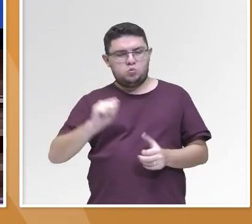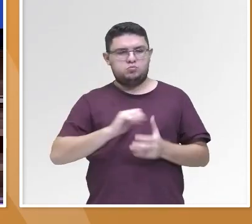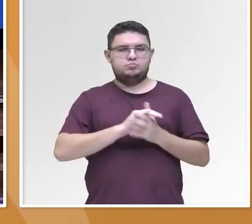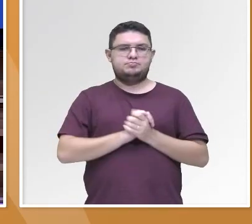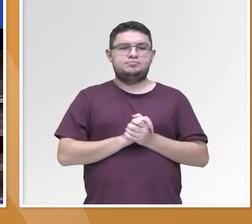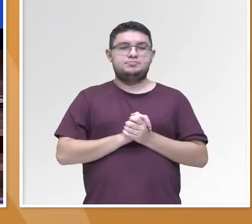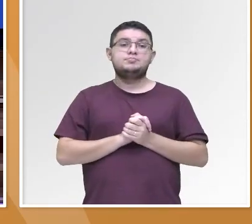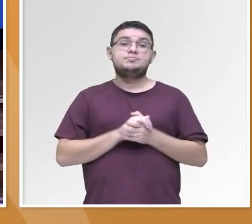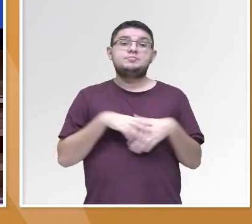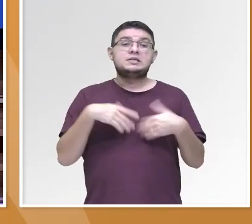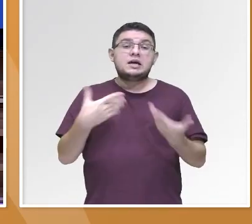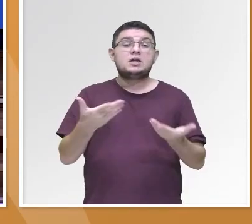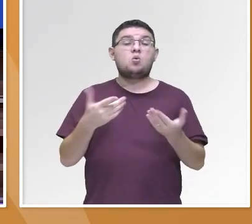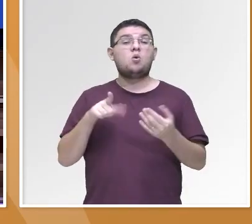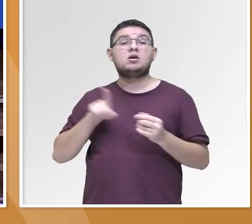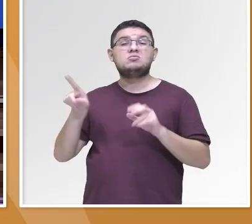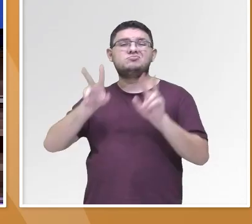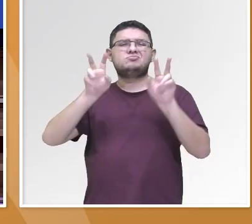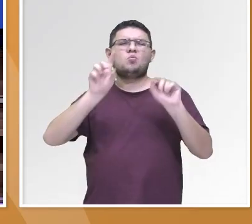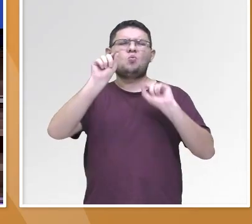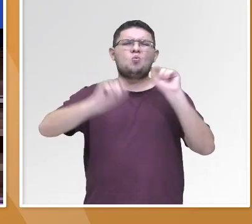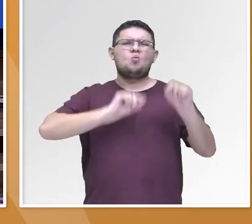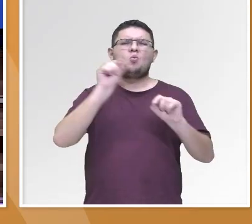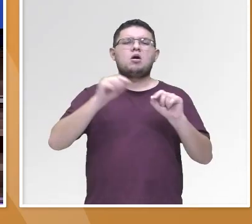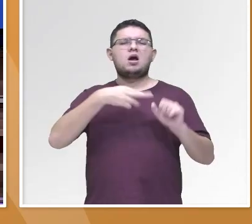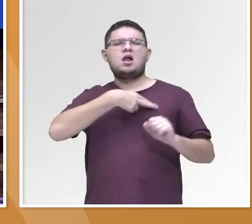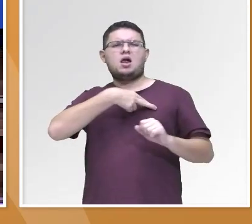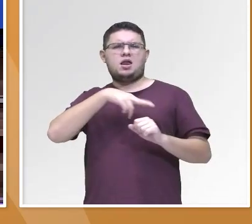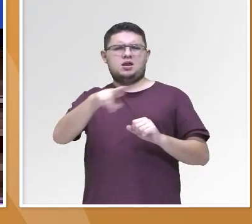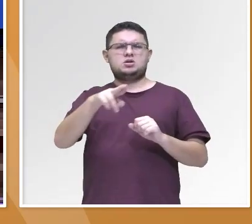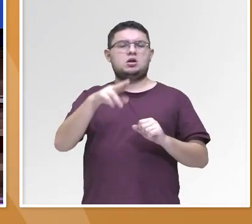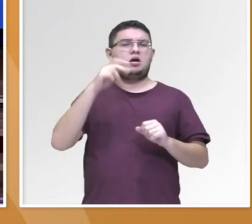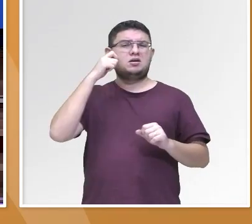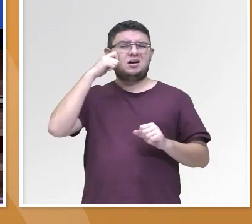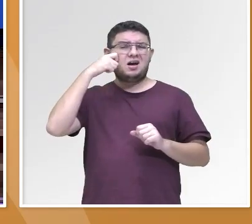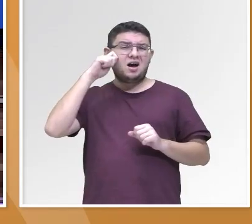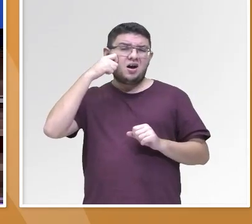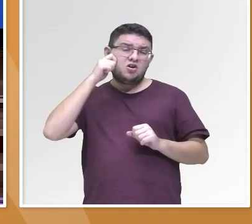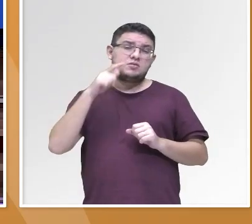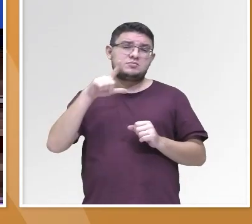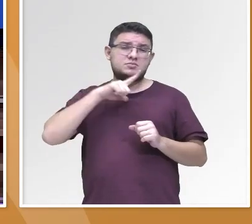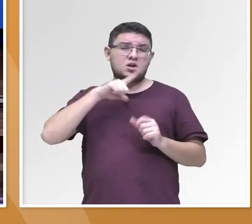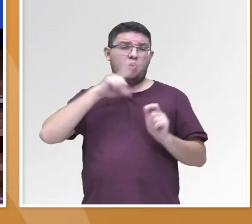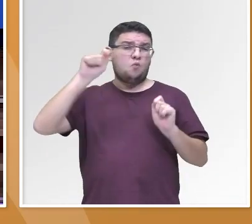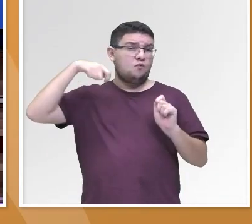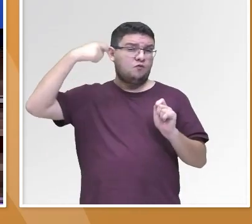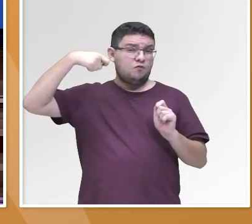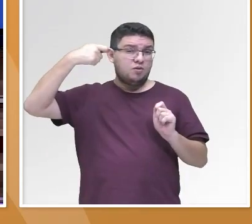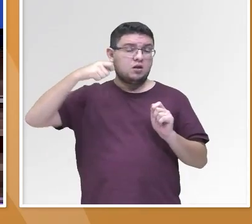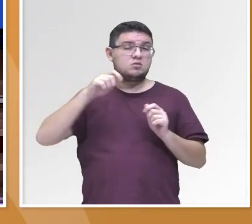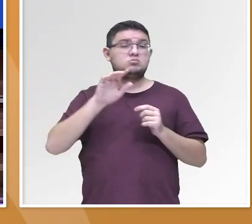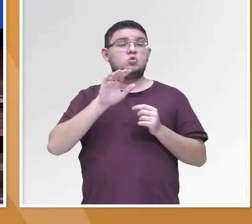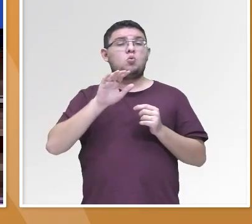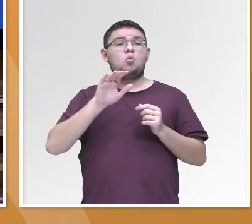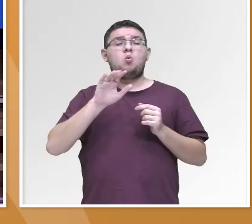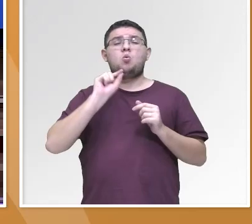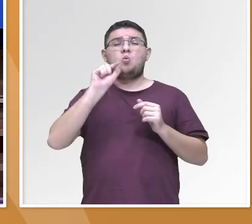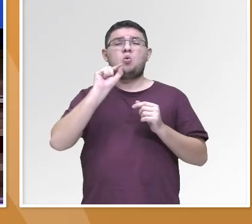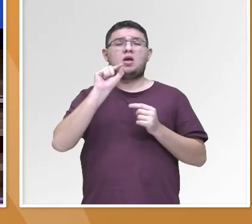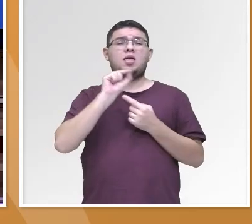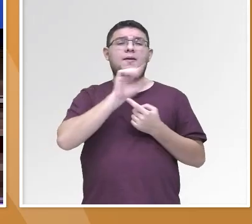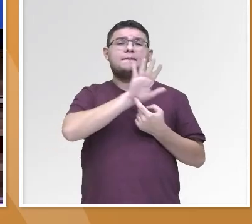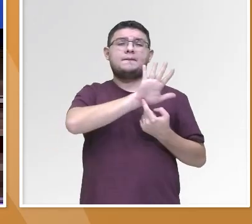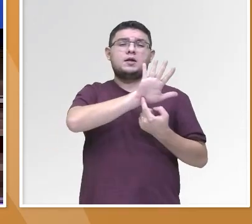afro, tá? Que tem essa matriz africana, eu vou trazer para vocês aqui um vídeo com o professor Felipe Cantalice, que fez